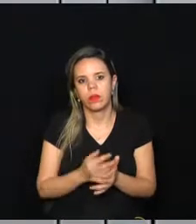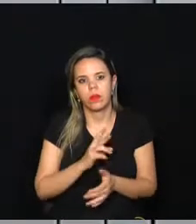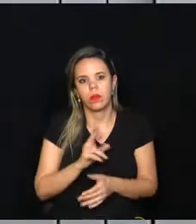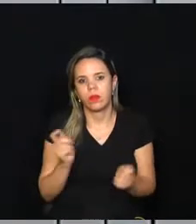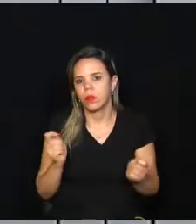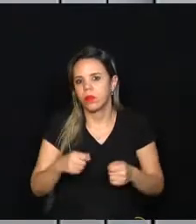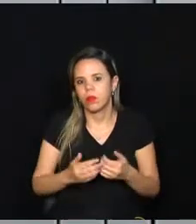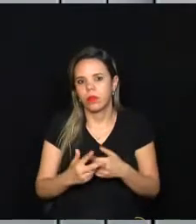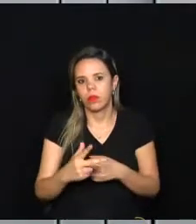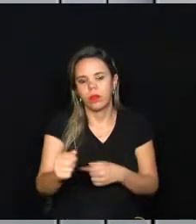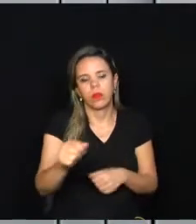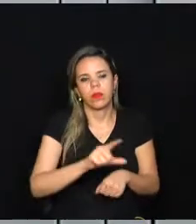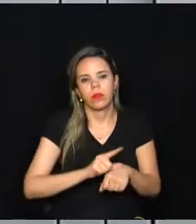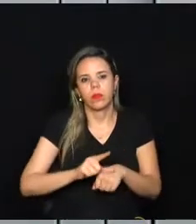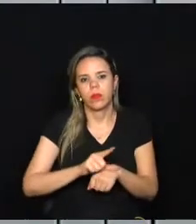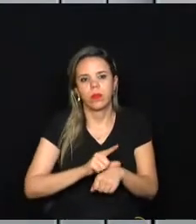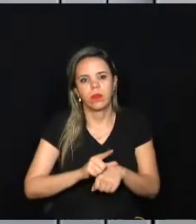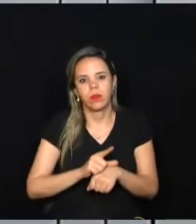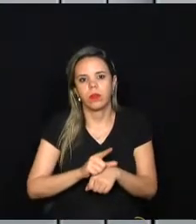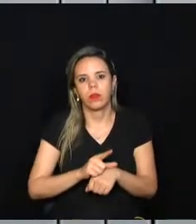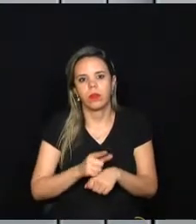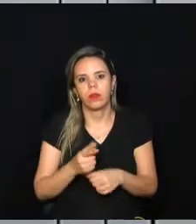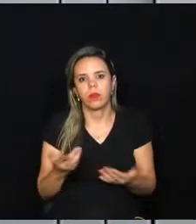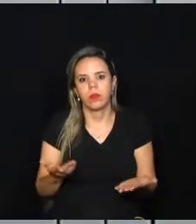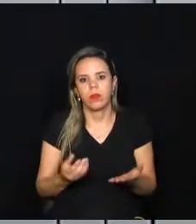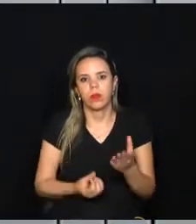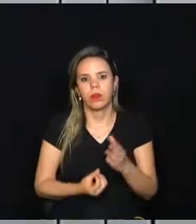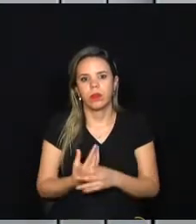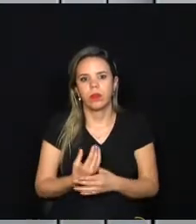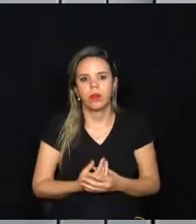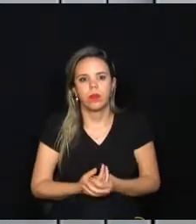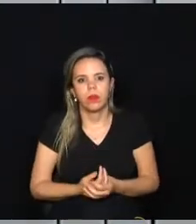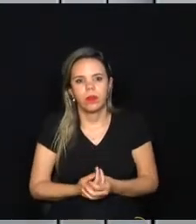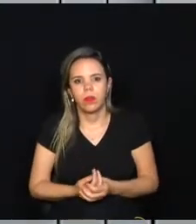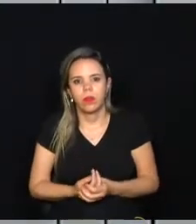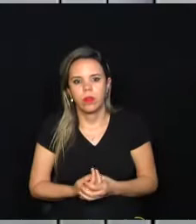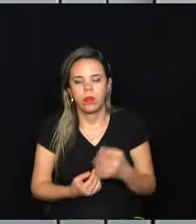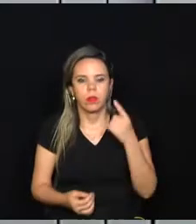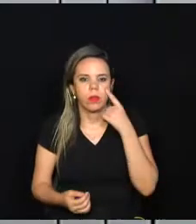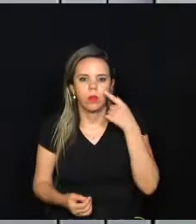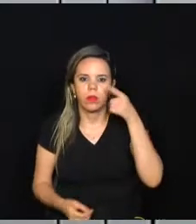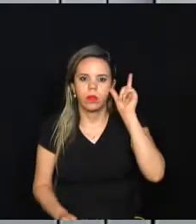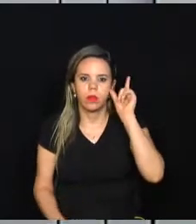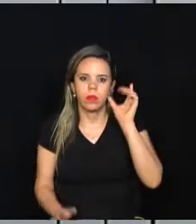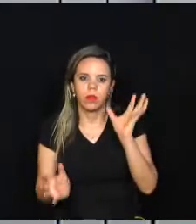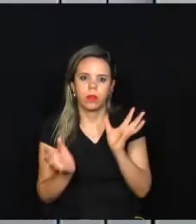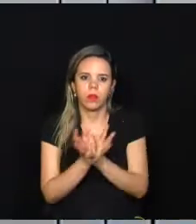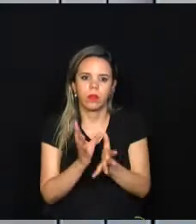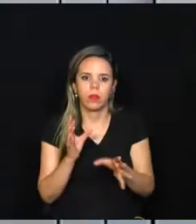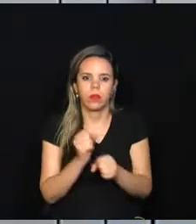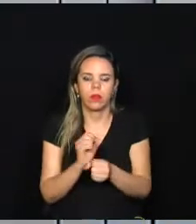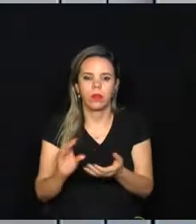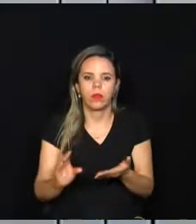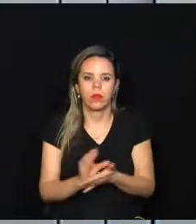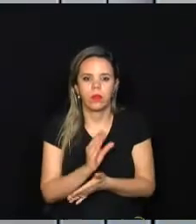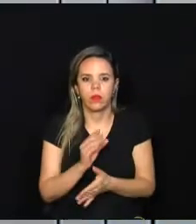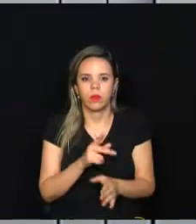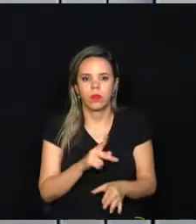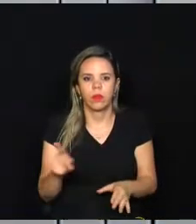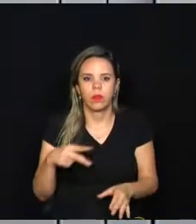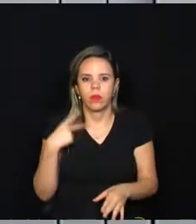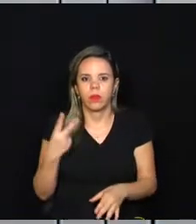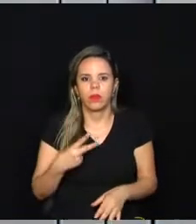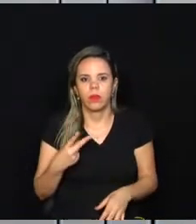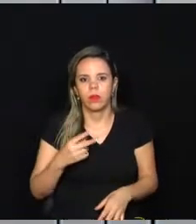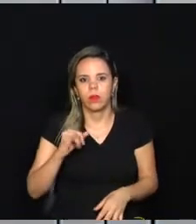podendo exceder a legislatura na qual foi criada. Olha só, e ontem a Comissão de Finanças e Orçamento, presidida pelo